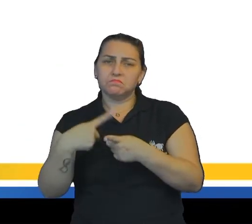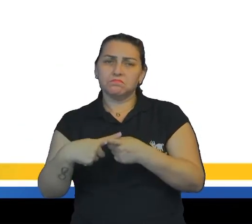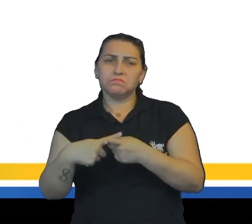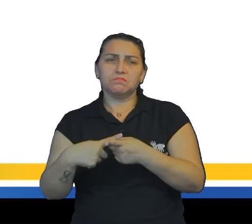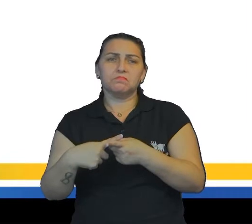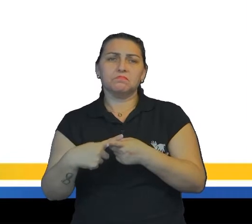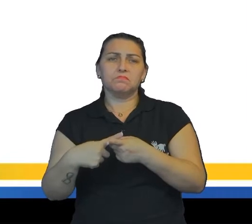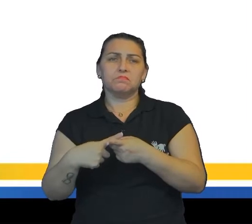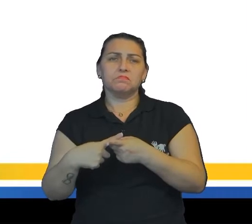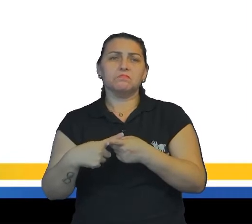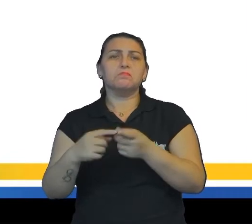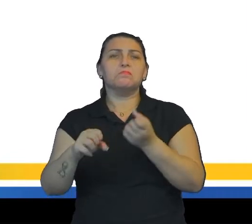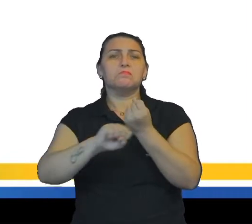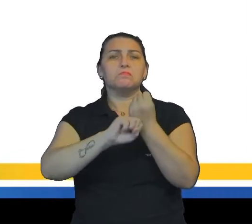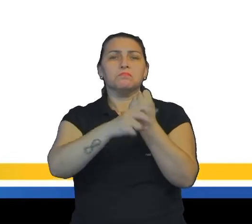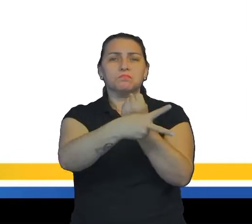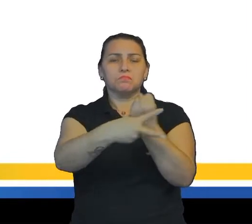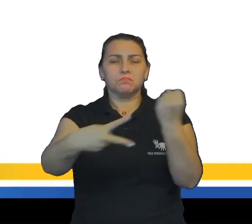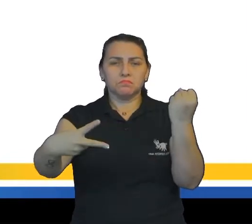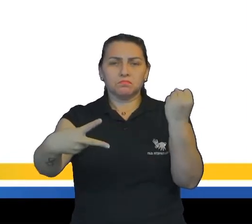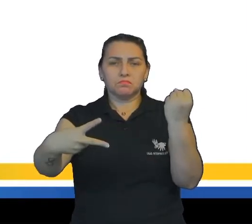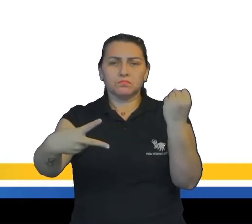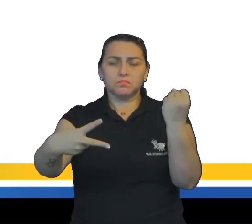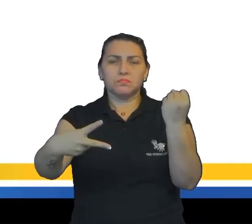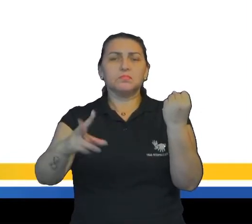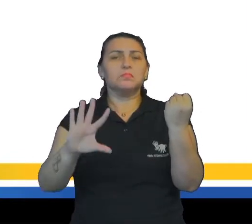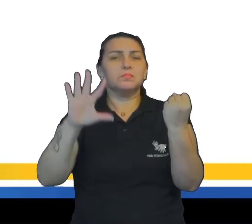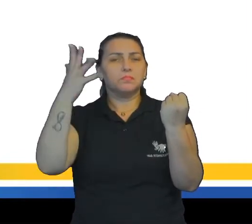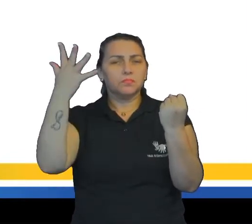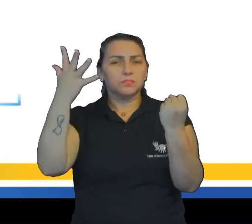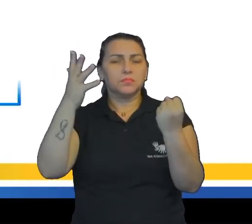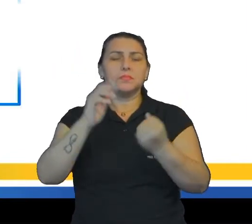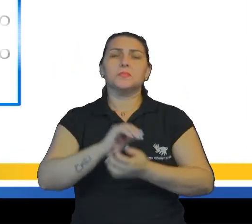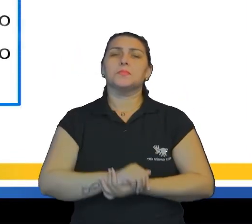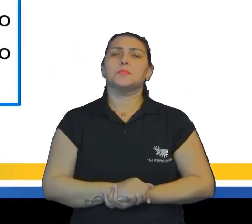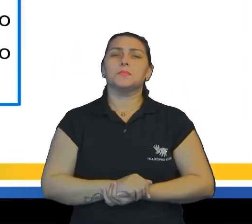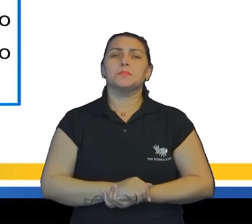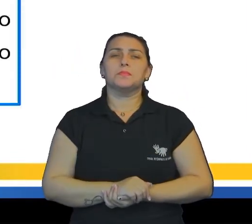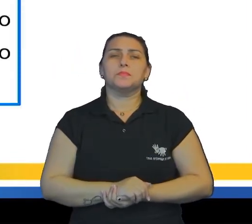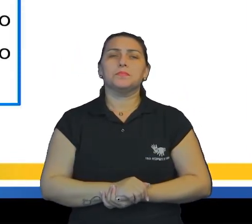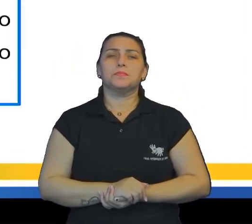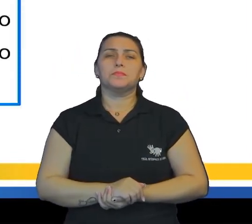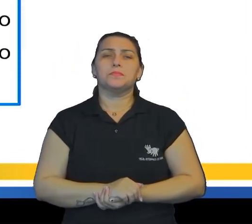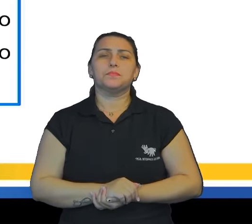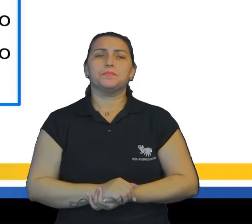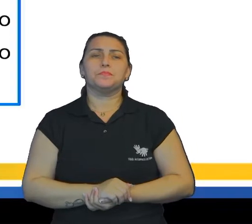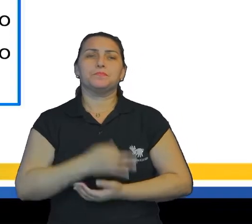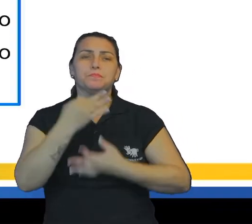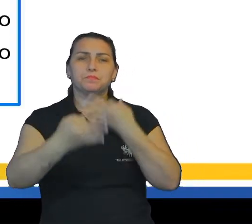e de consequência, os efeitos e a decorrência.